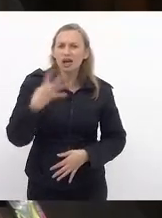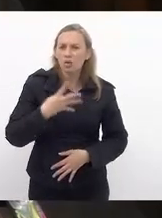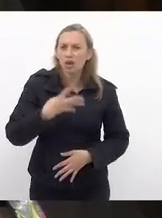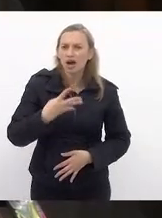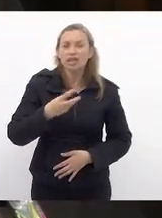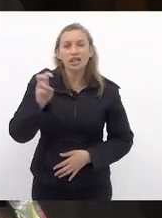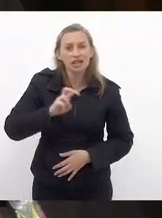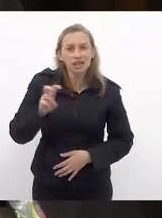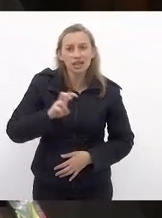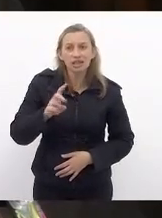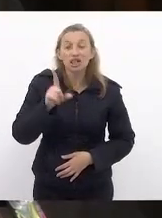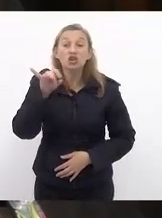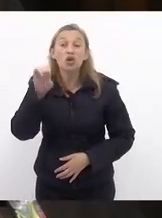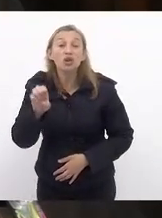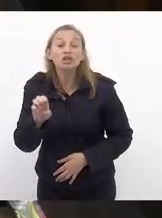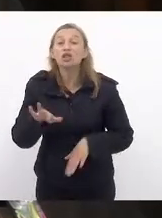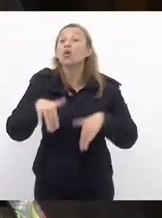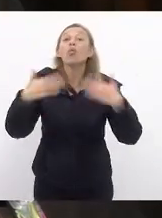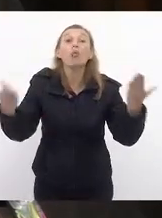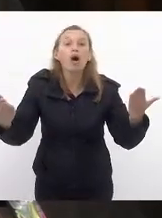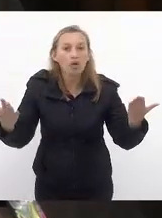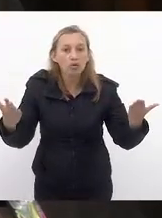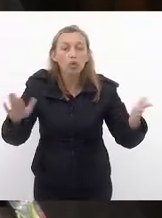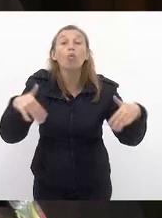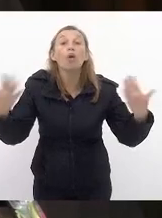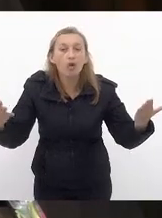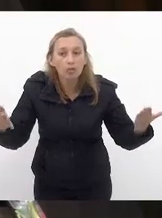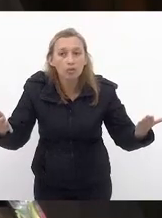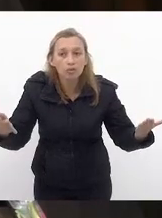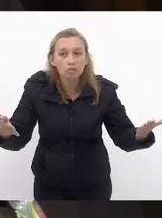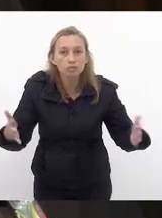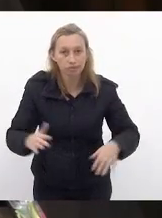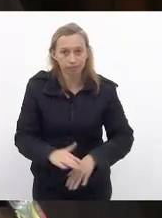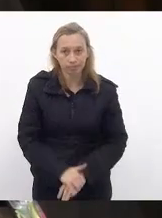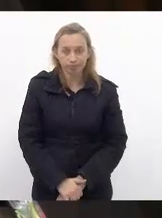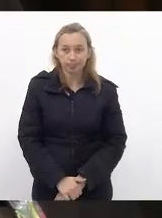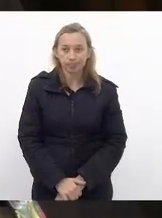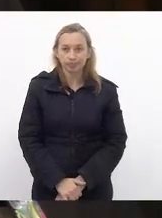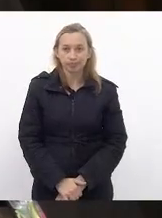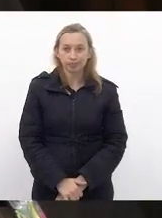12 qual será qual será